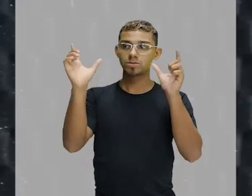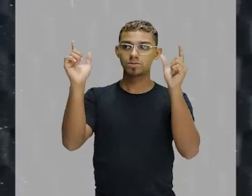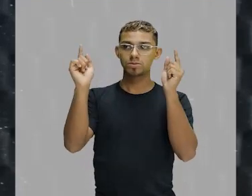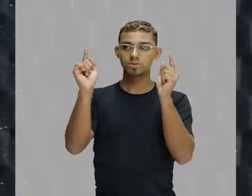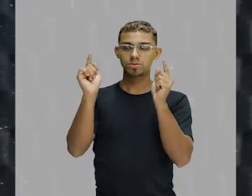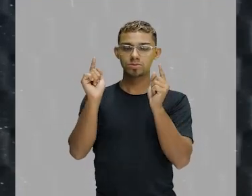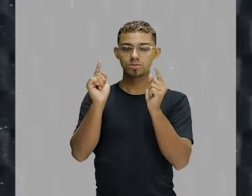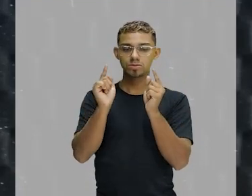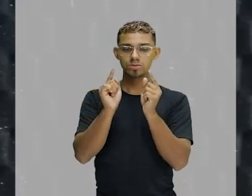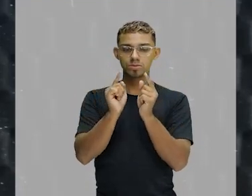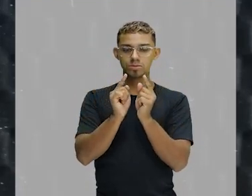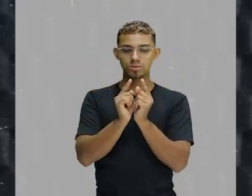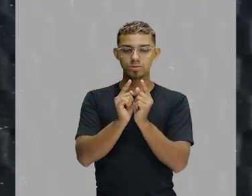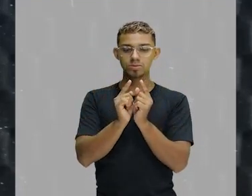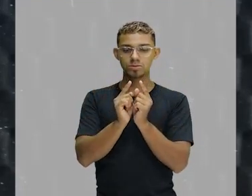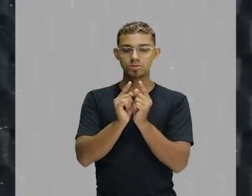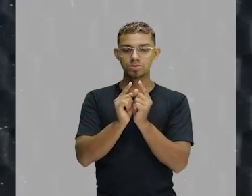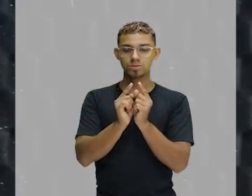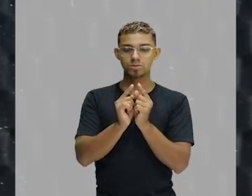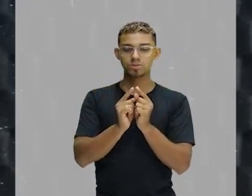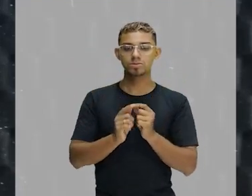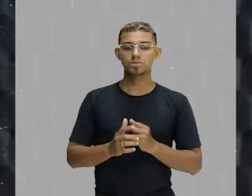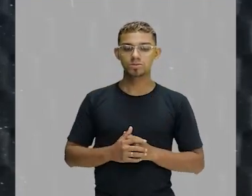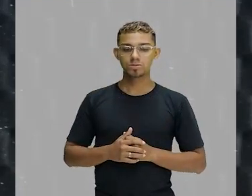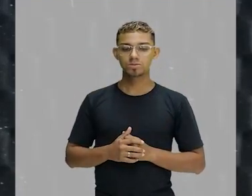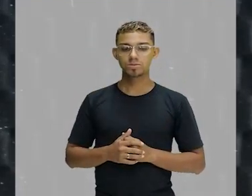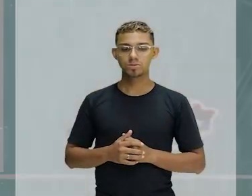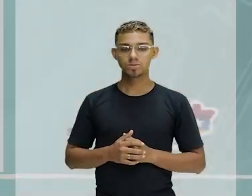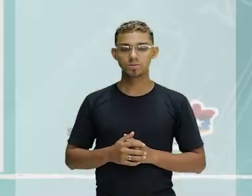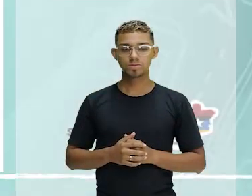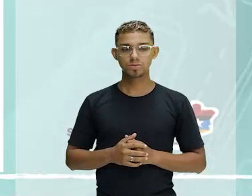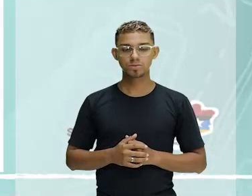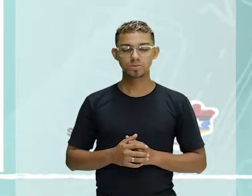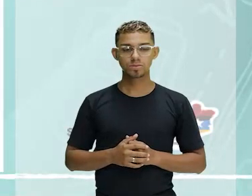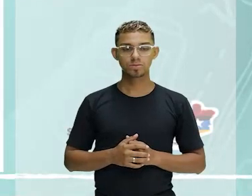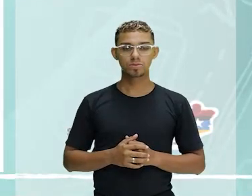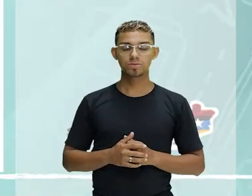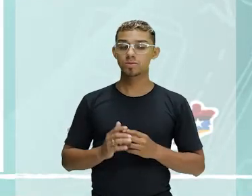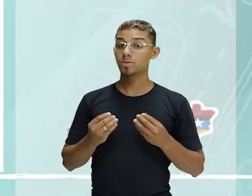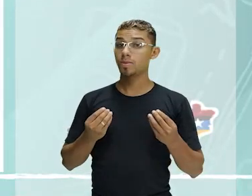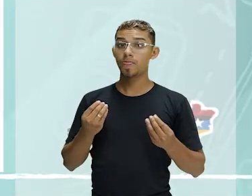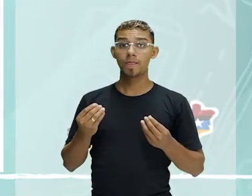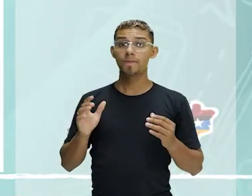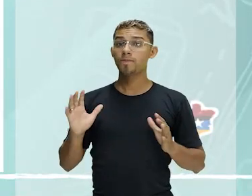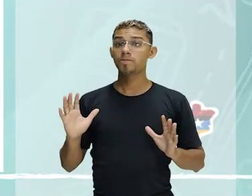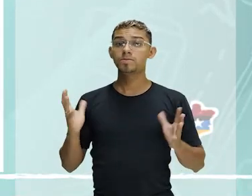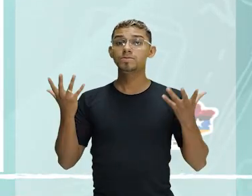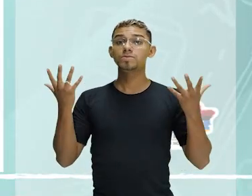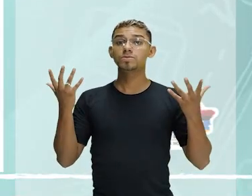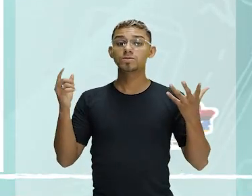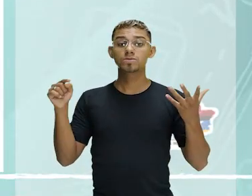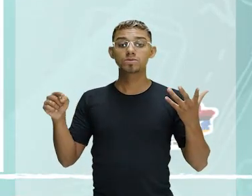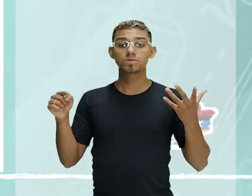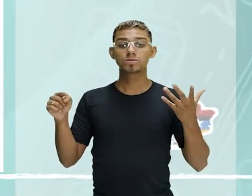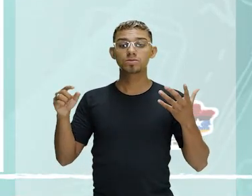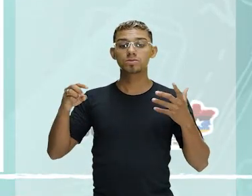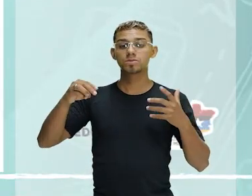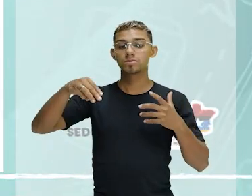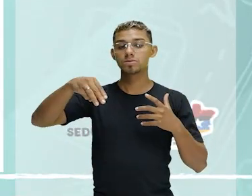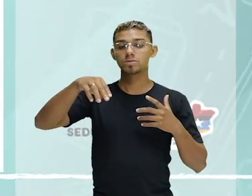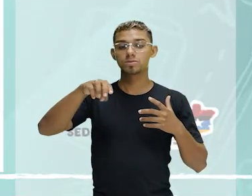a quantidade de cromossomos pela metade. E quando é que ocorre a meiose, né,